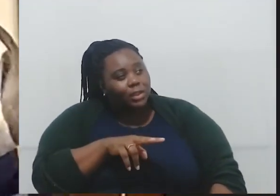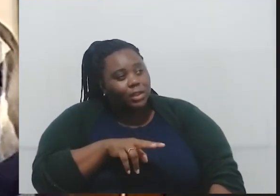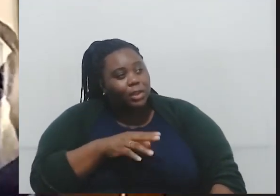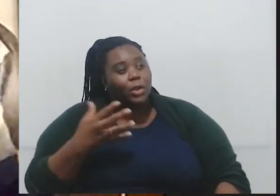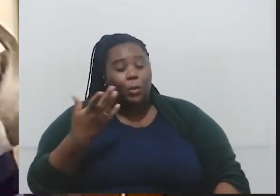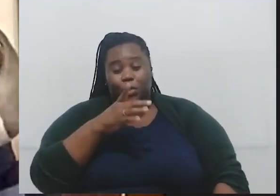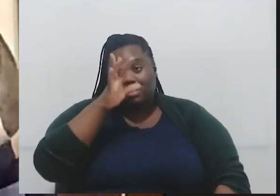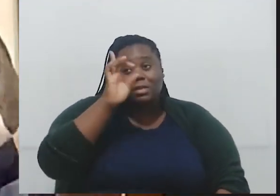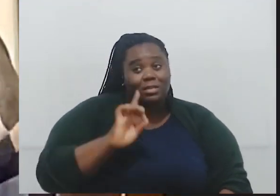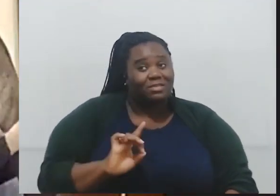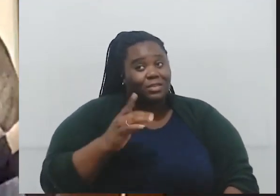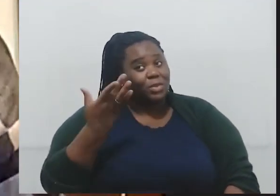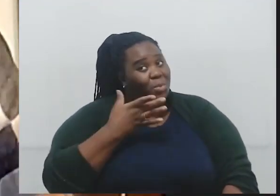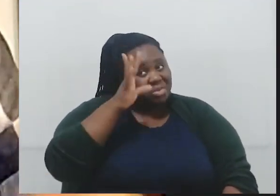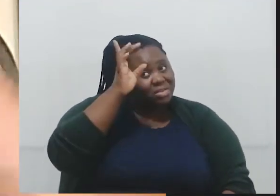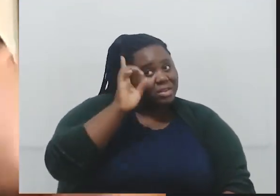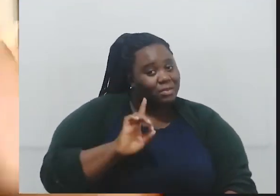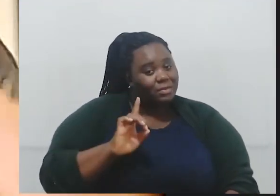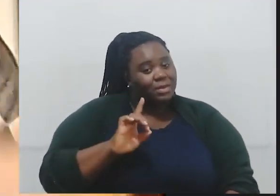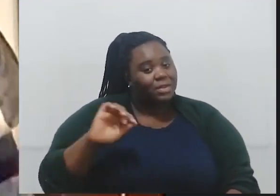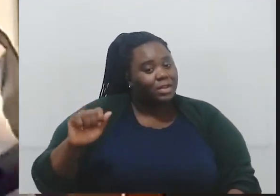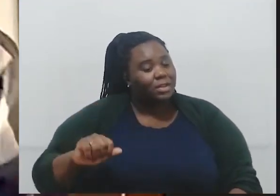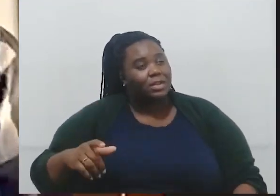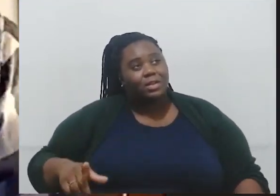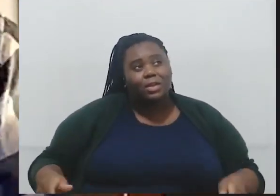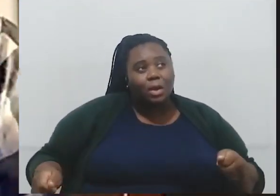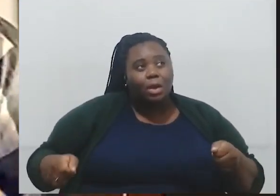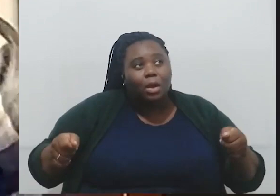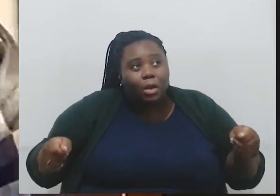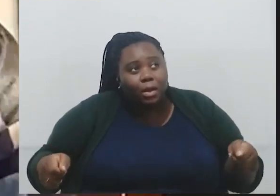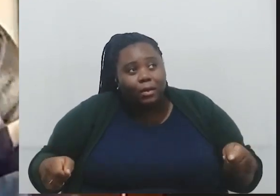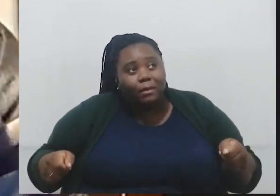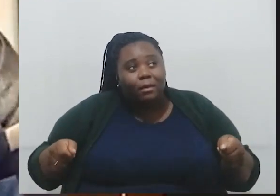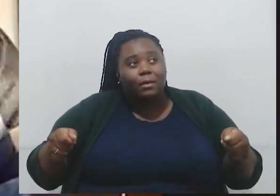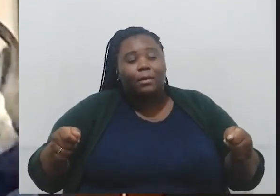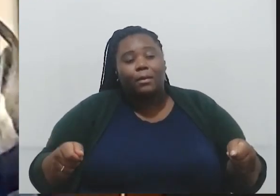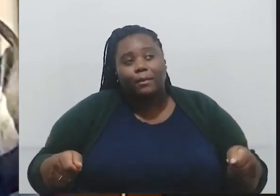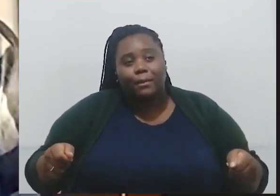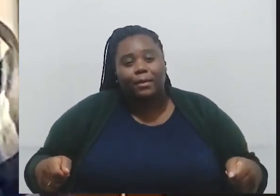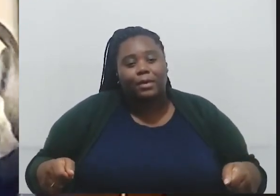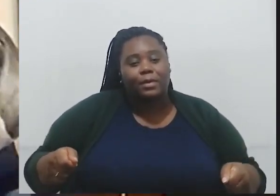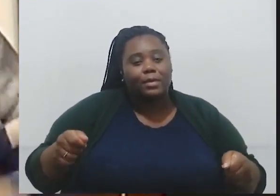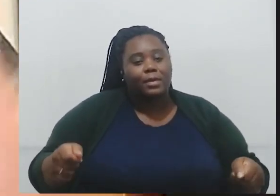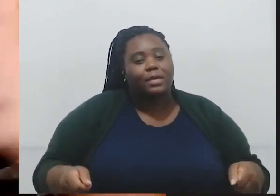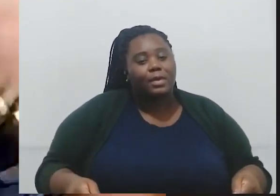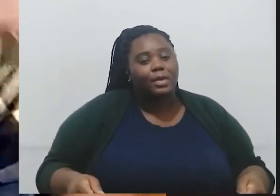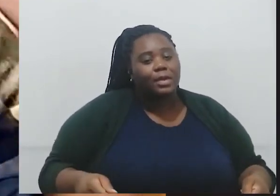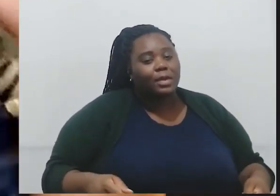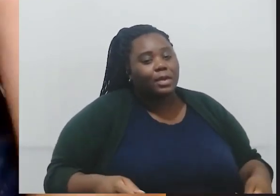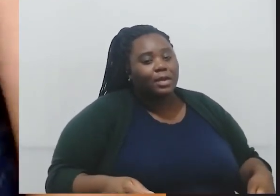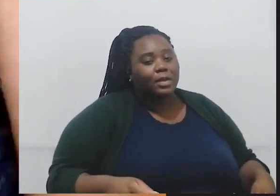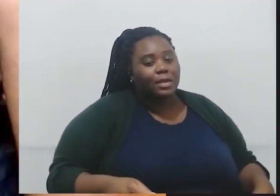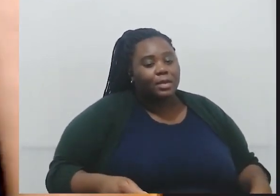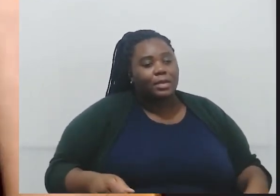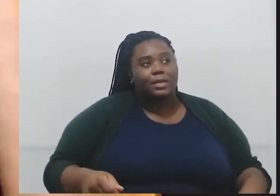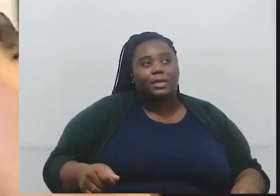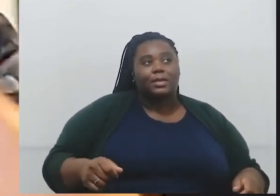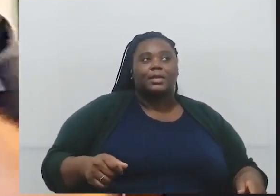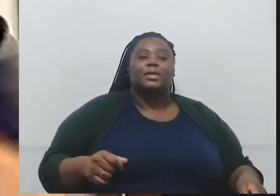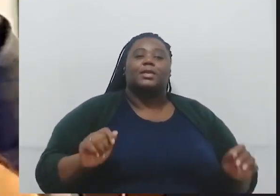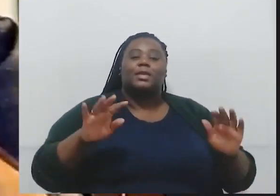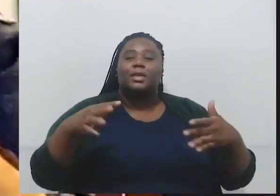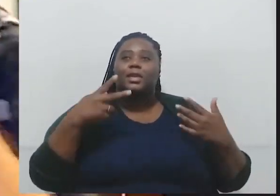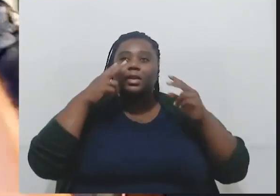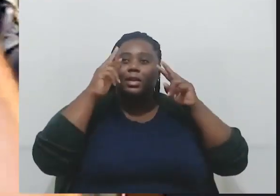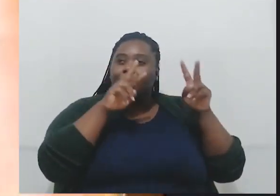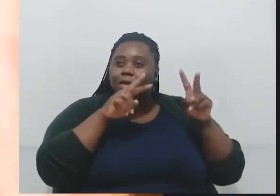uma deficiente e tal, quando eu vi ela entrando com a bengala dela, lá o aparelho lá que ela usa, e sabe,